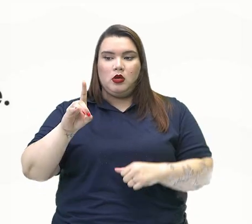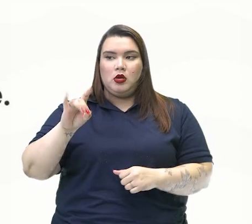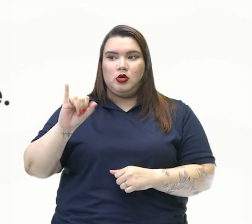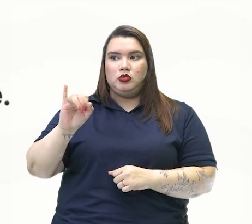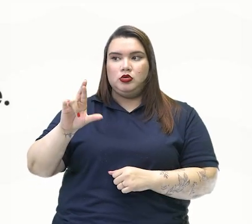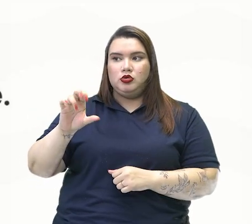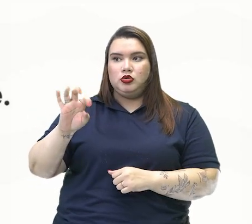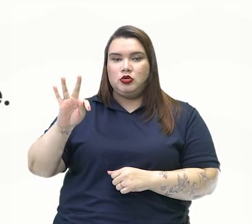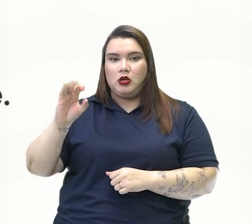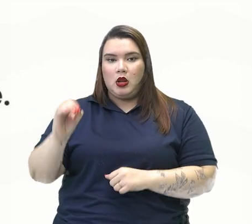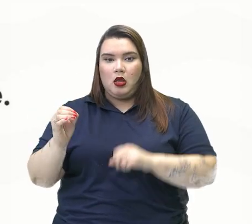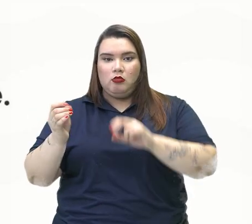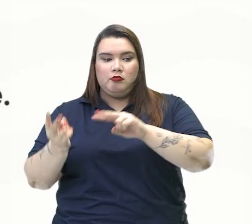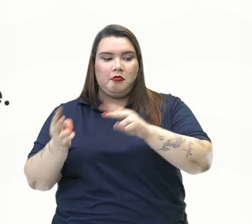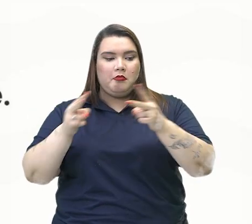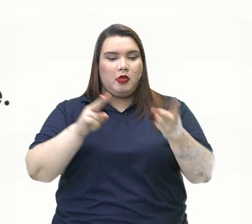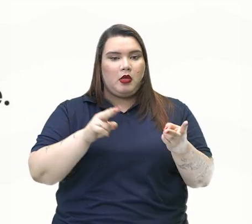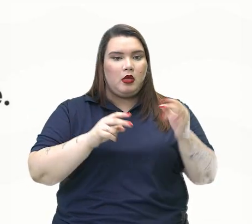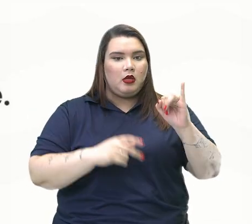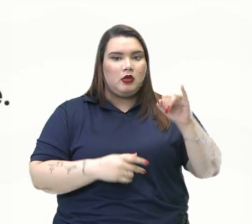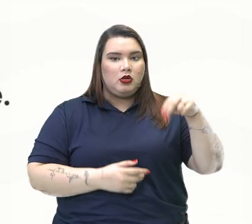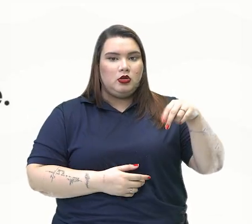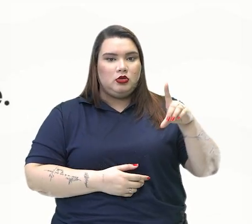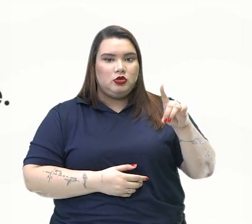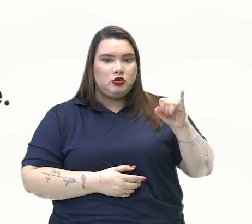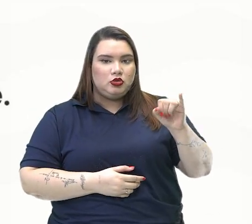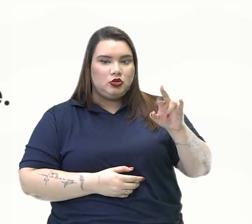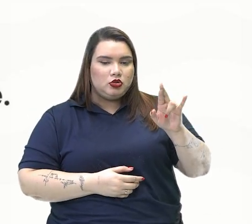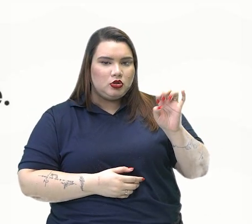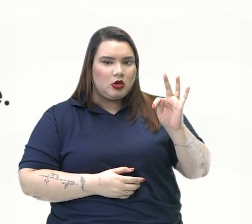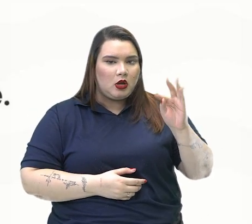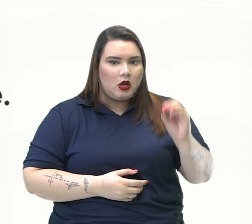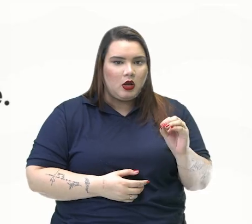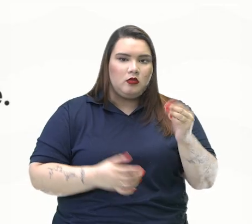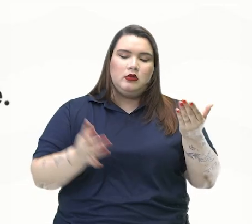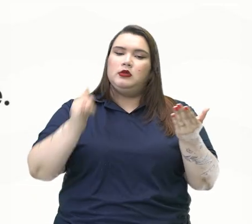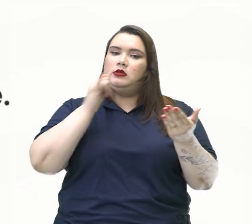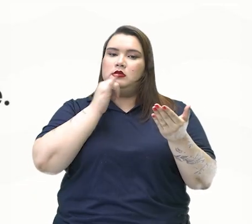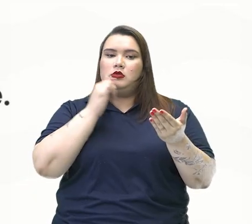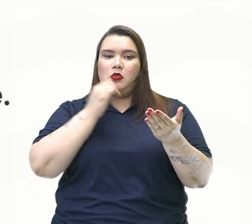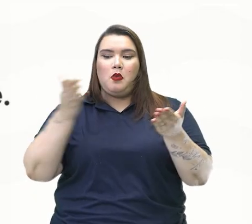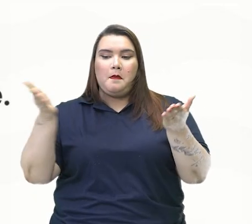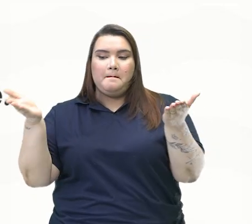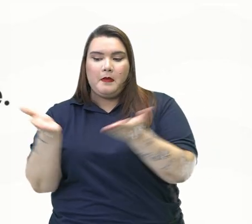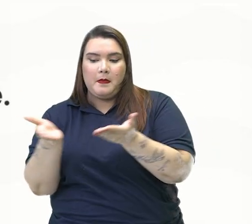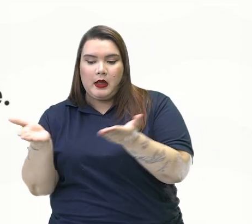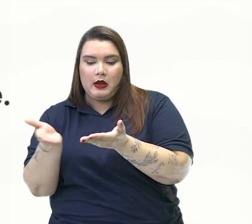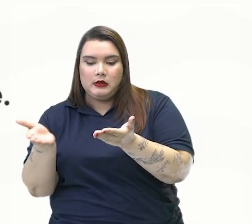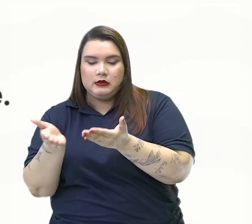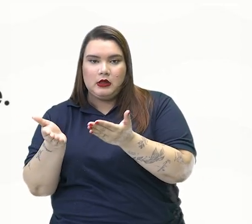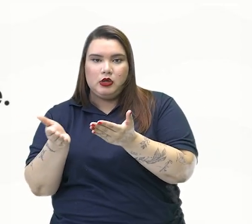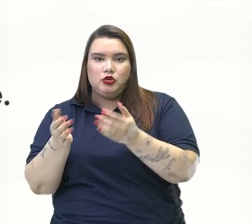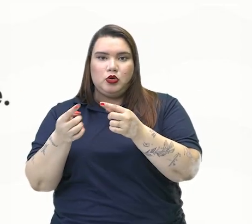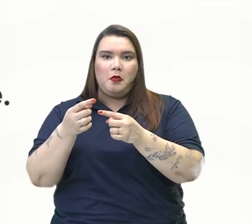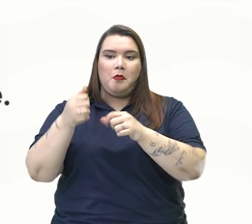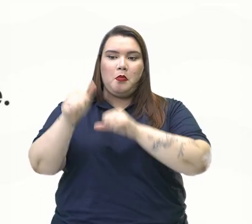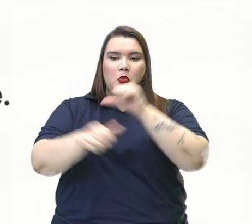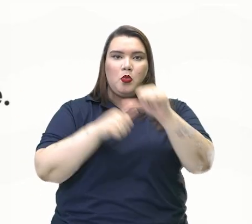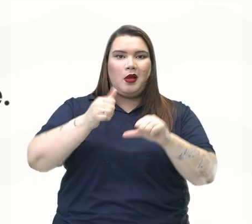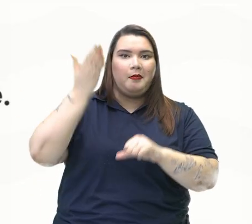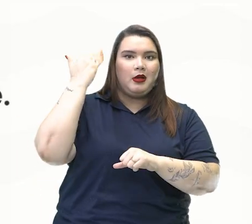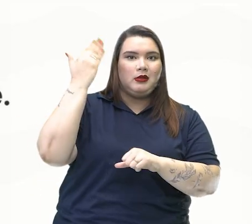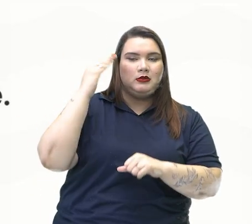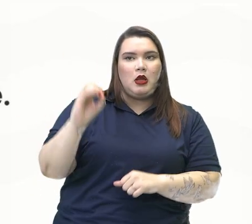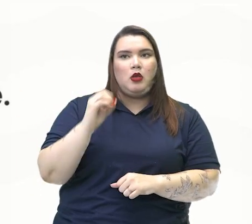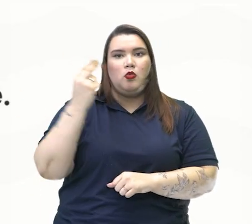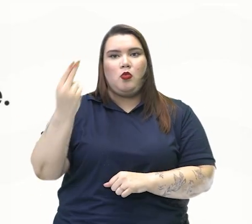recuamos o tempo verbal. O que é recuar? Do presente para o passado, então do futuro para o presente e assim por diante. Então, nós temos